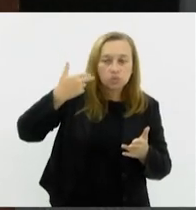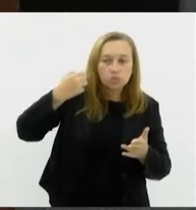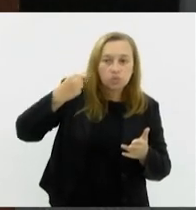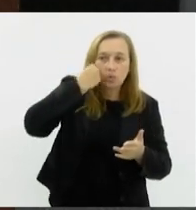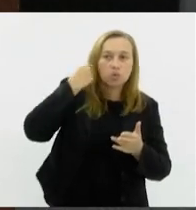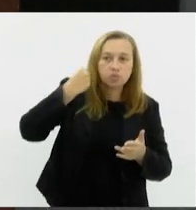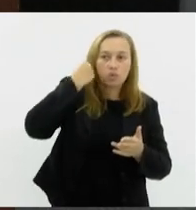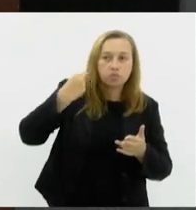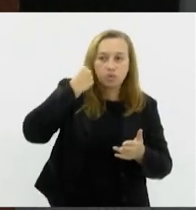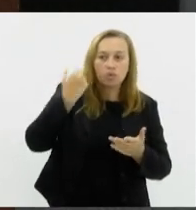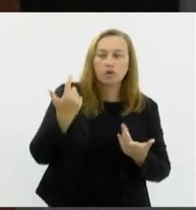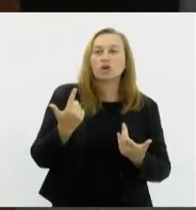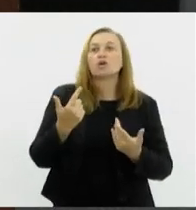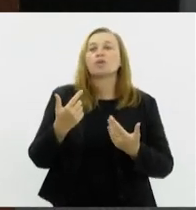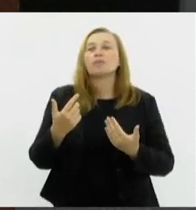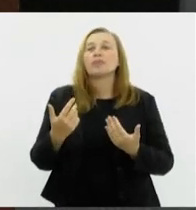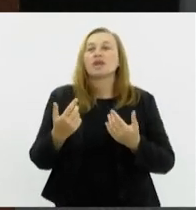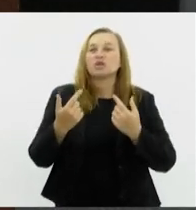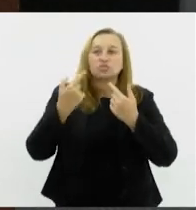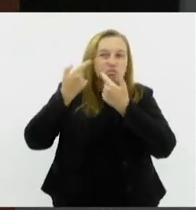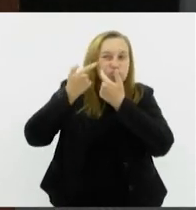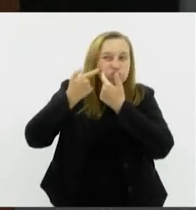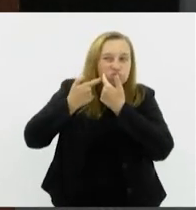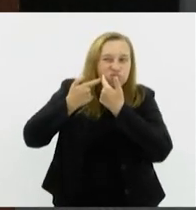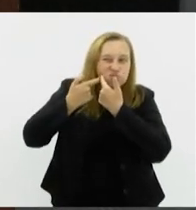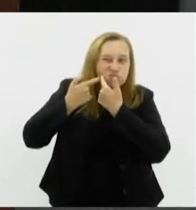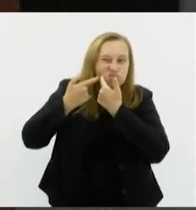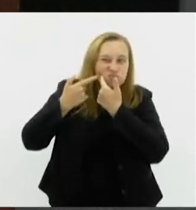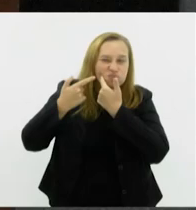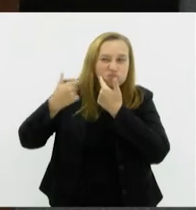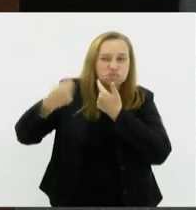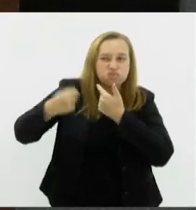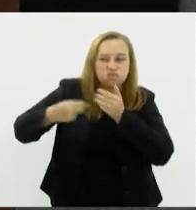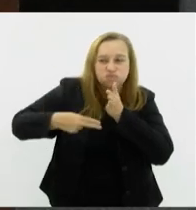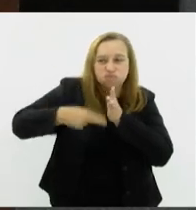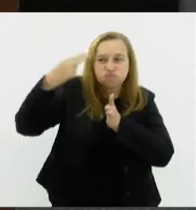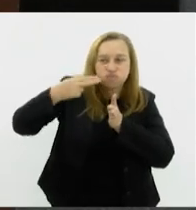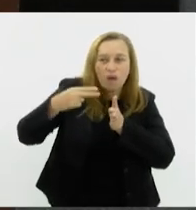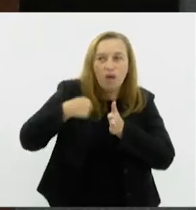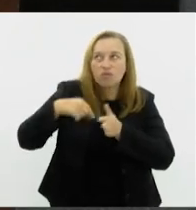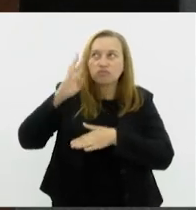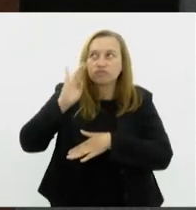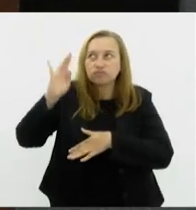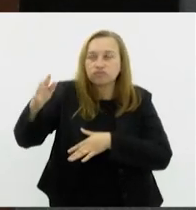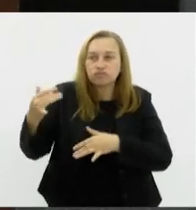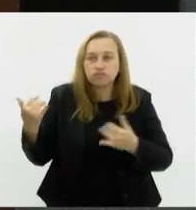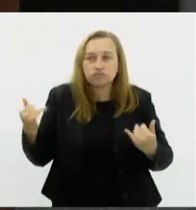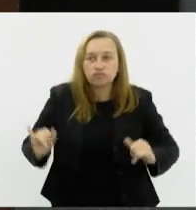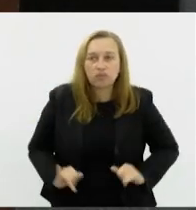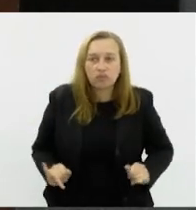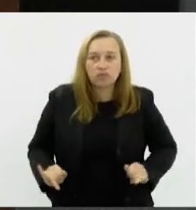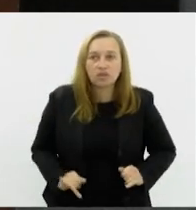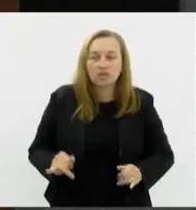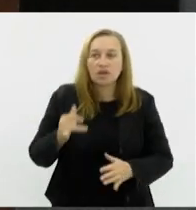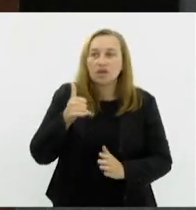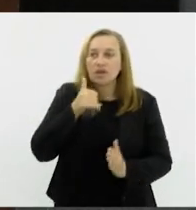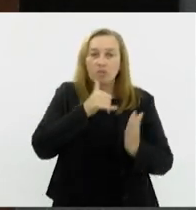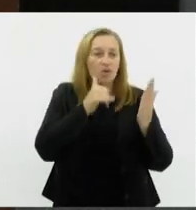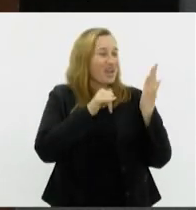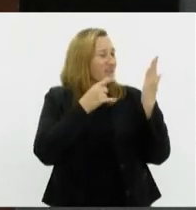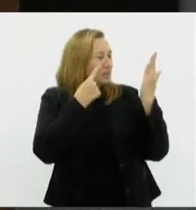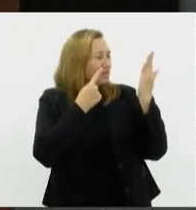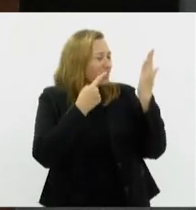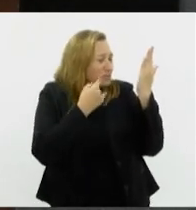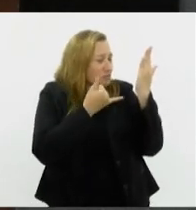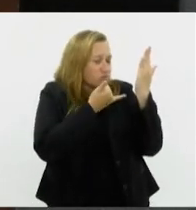essas cicatrizes, com esses cortes, né, com o rosto deformado, eu fico imaginando a dor dessa mulher de se olhar no espelho e lembrar dessa violência,